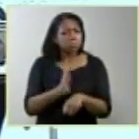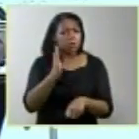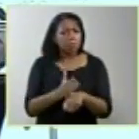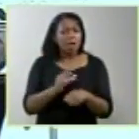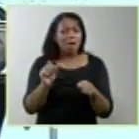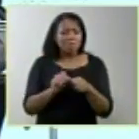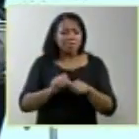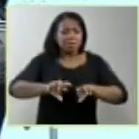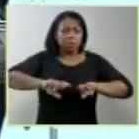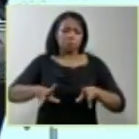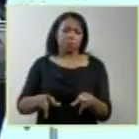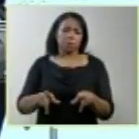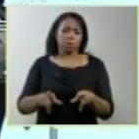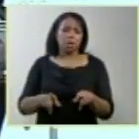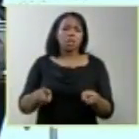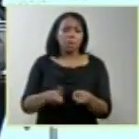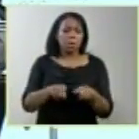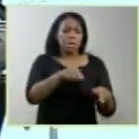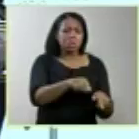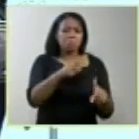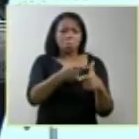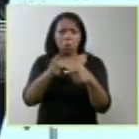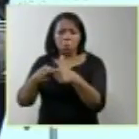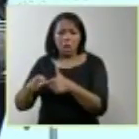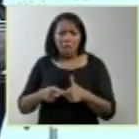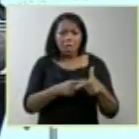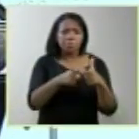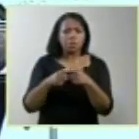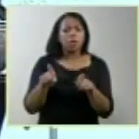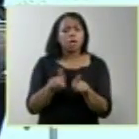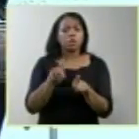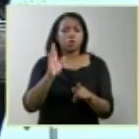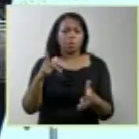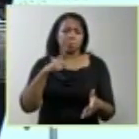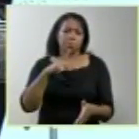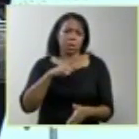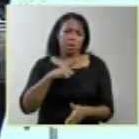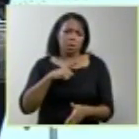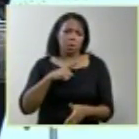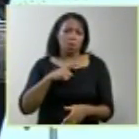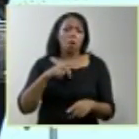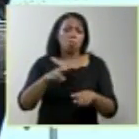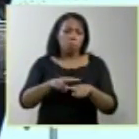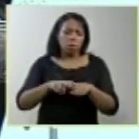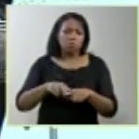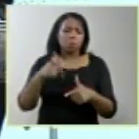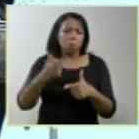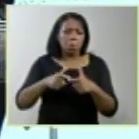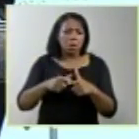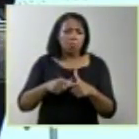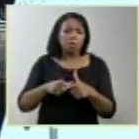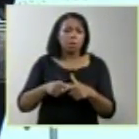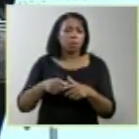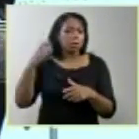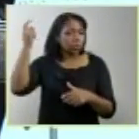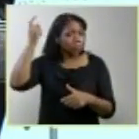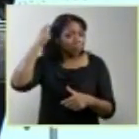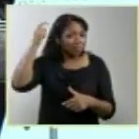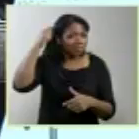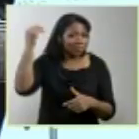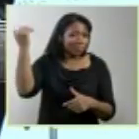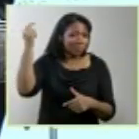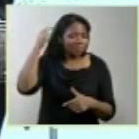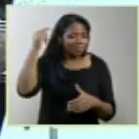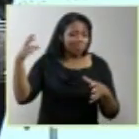a diferenciação de todos esses casos de malformações, inclusive os casos de encefalia, e a transmissão da informação para